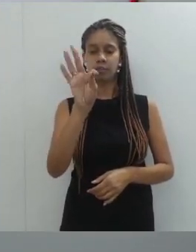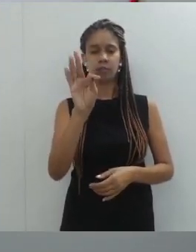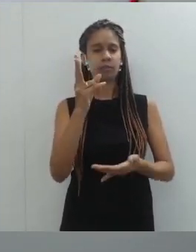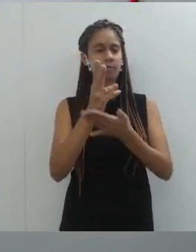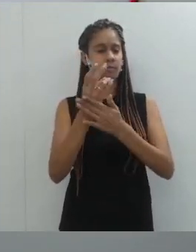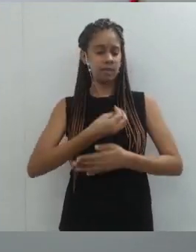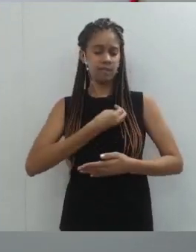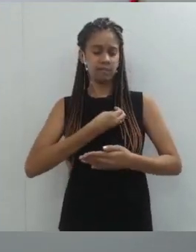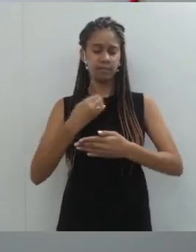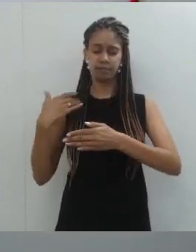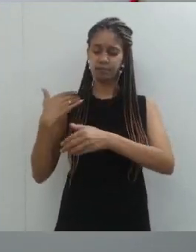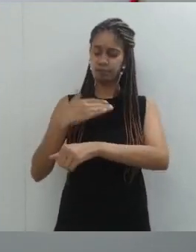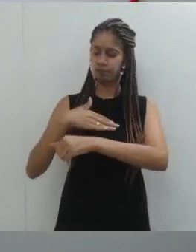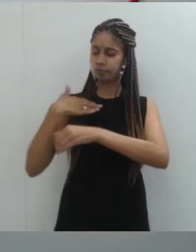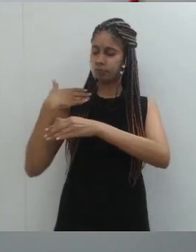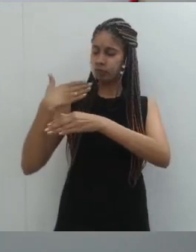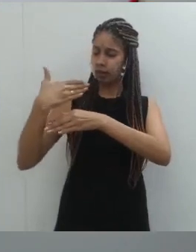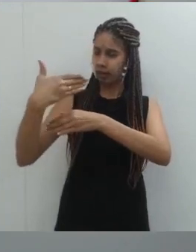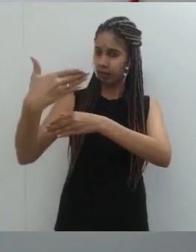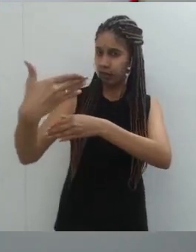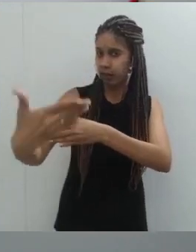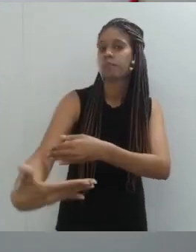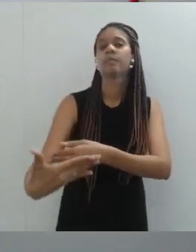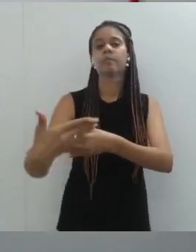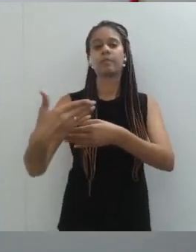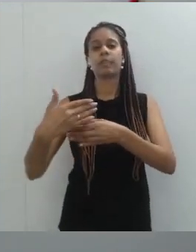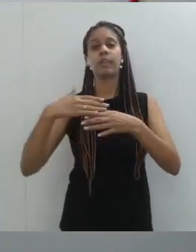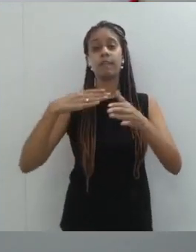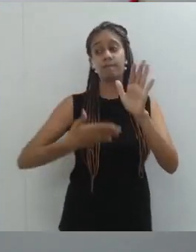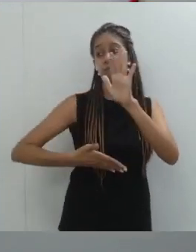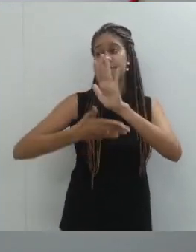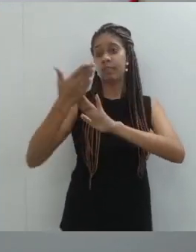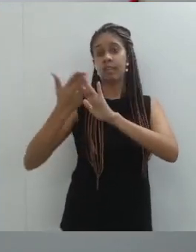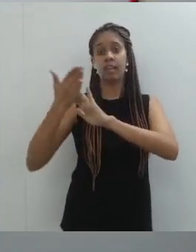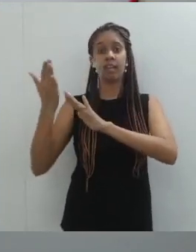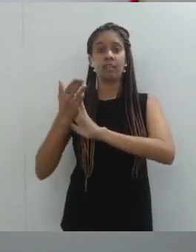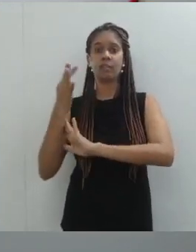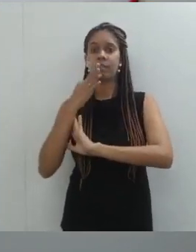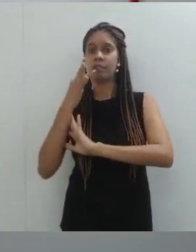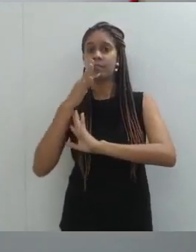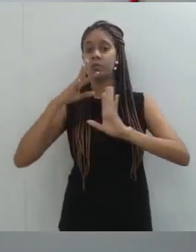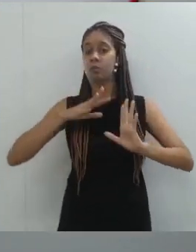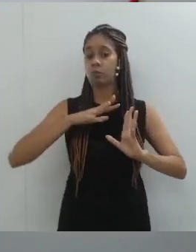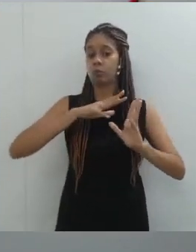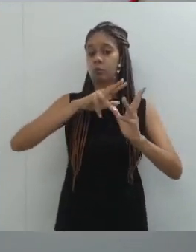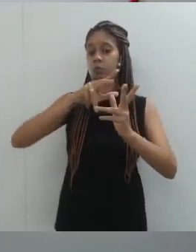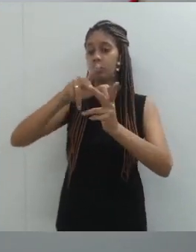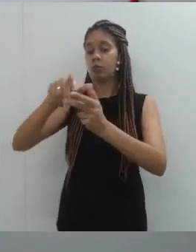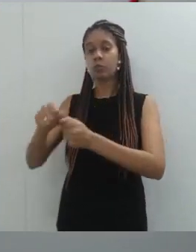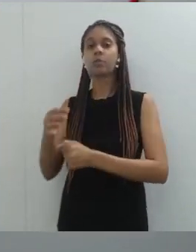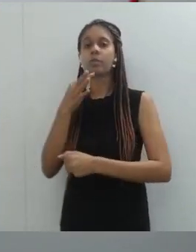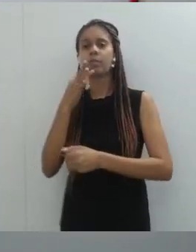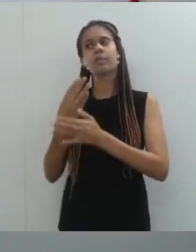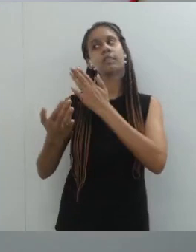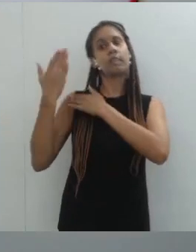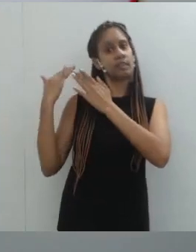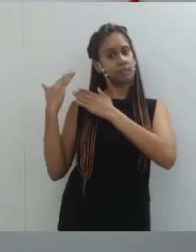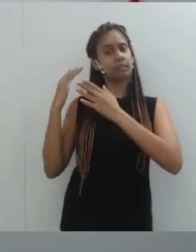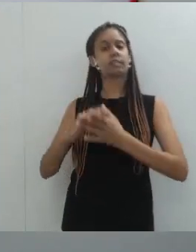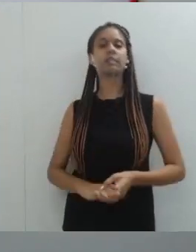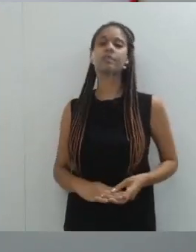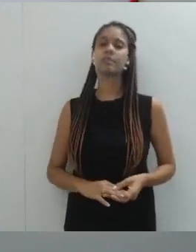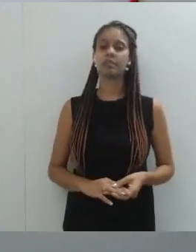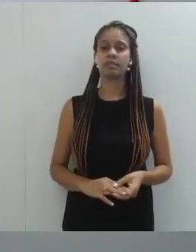escritos. Viajou por todo o mundo antigo, o mundo até então conhecido. Penetrou no Império